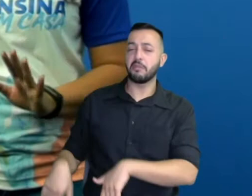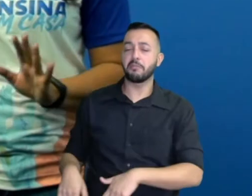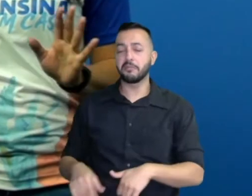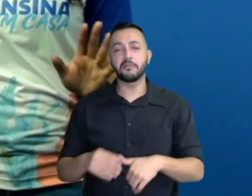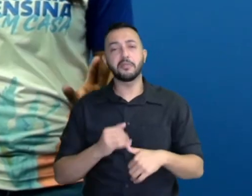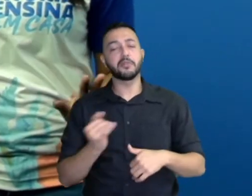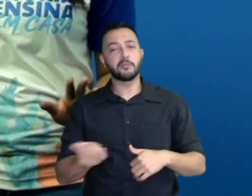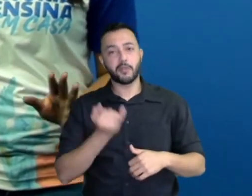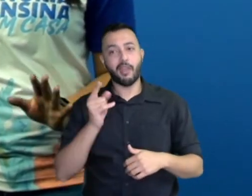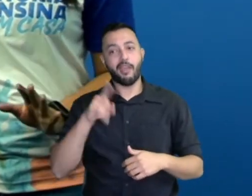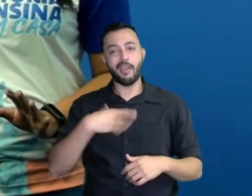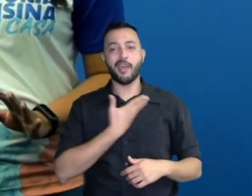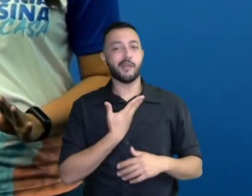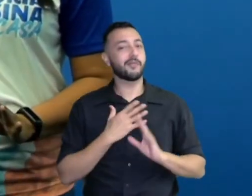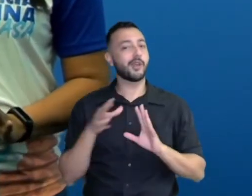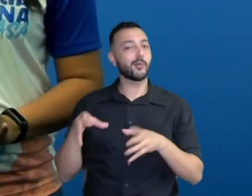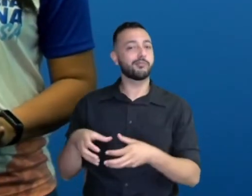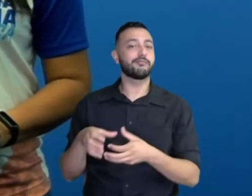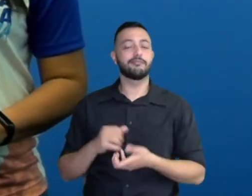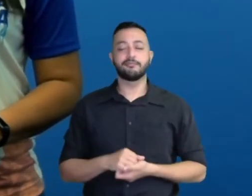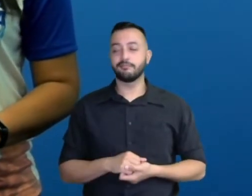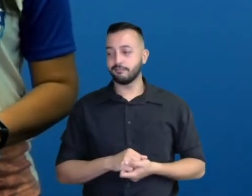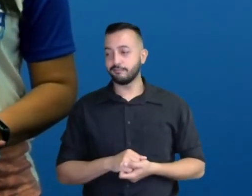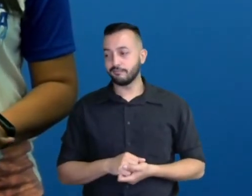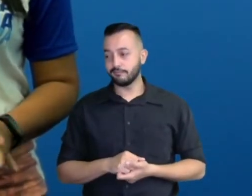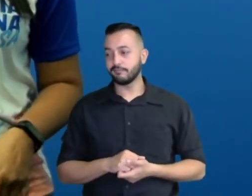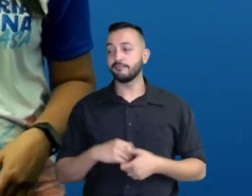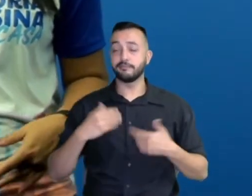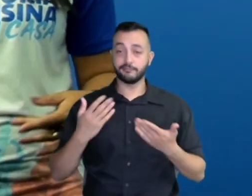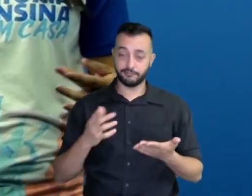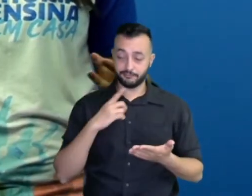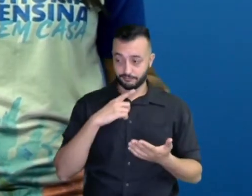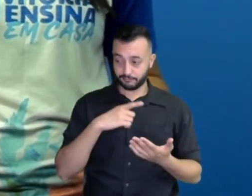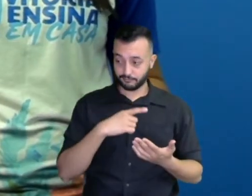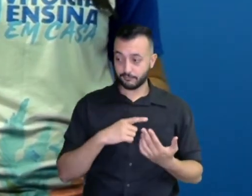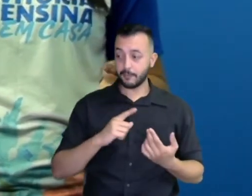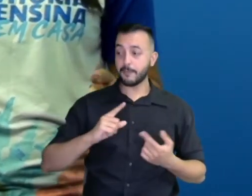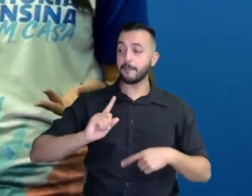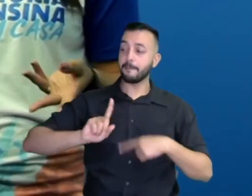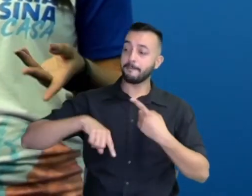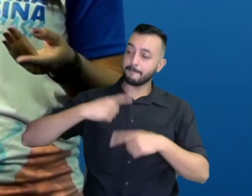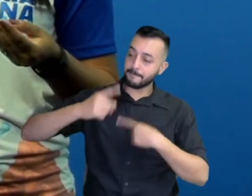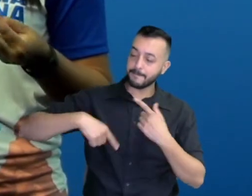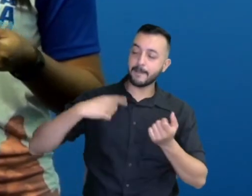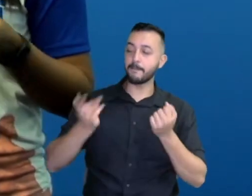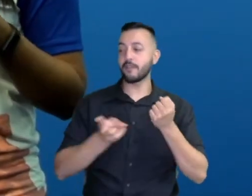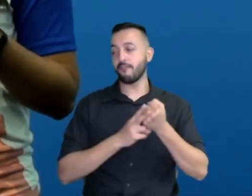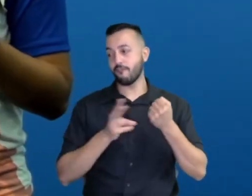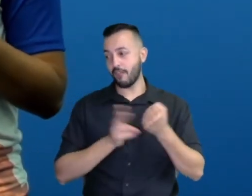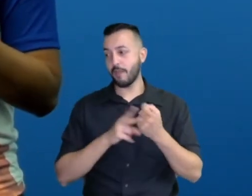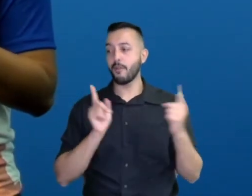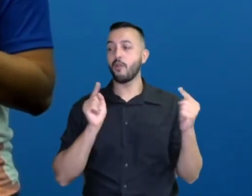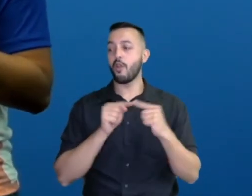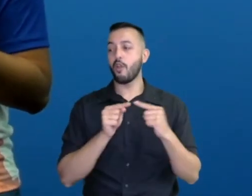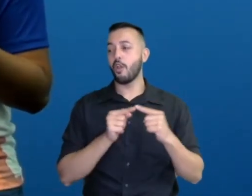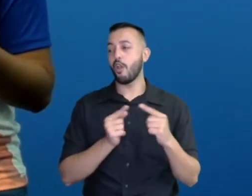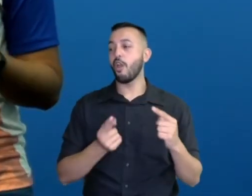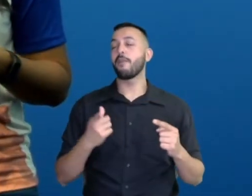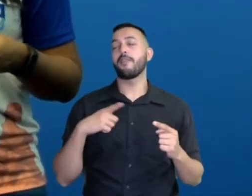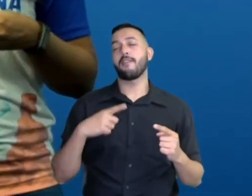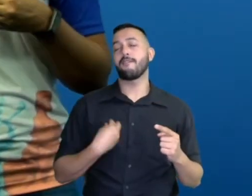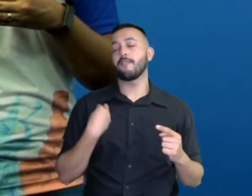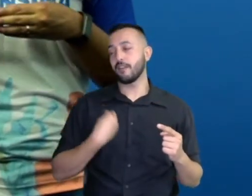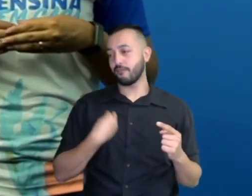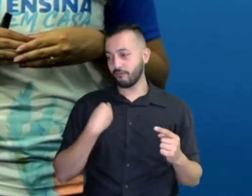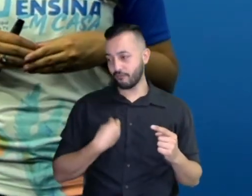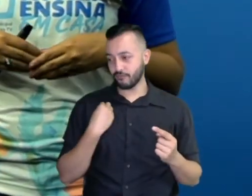que foram minhas amigas. E aí a gente tem, depois de verbos que conotam existência, ou